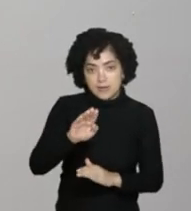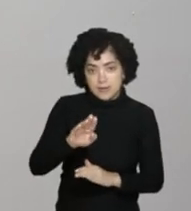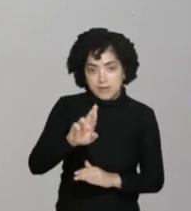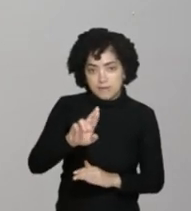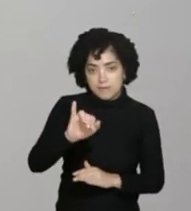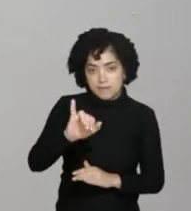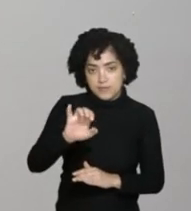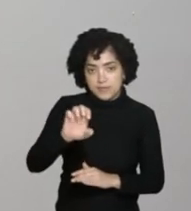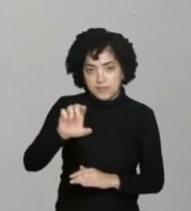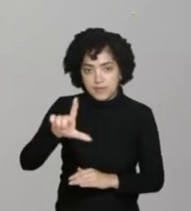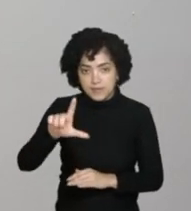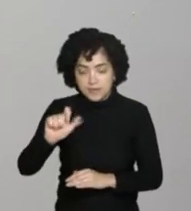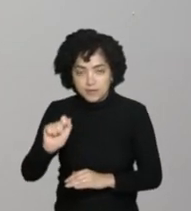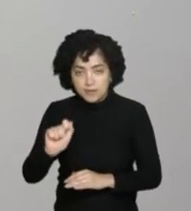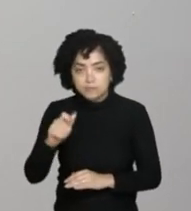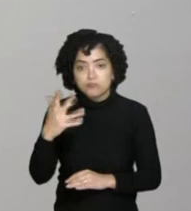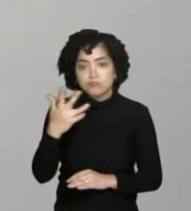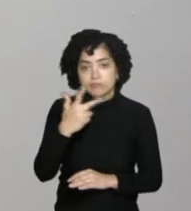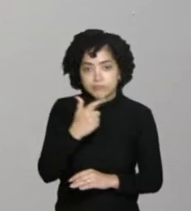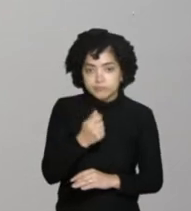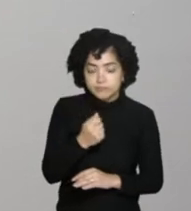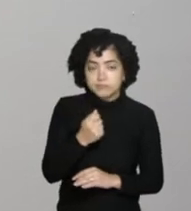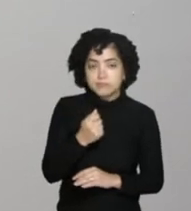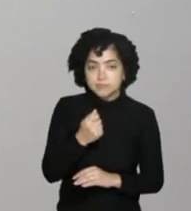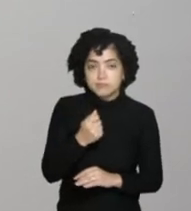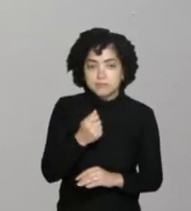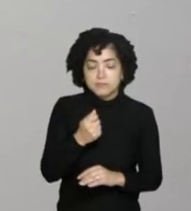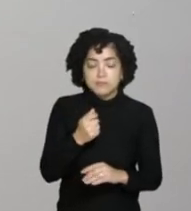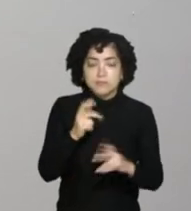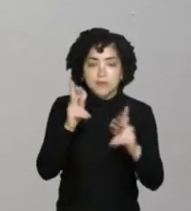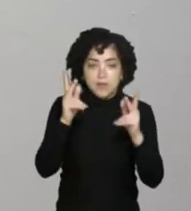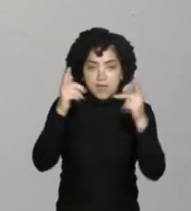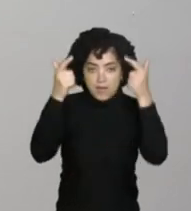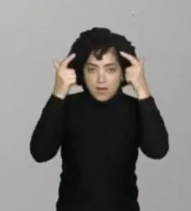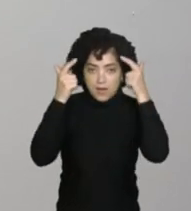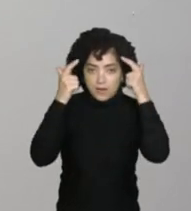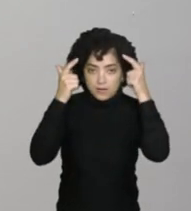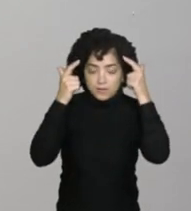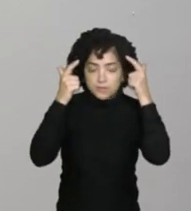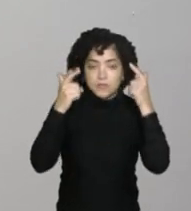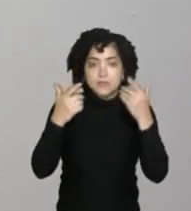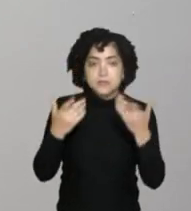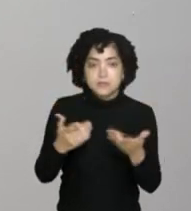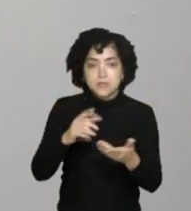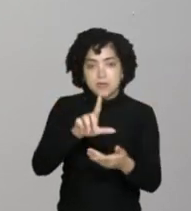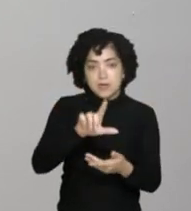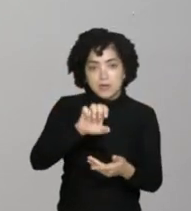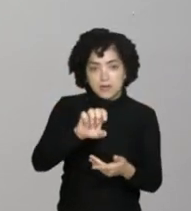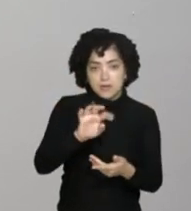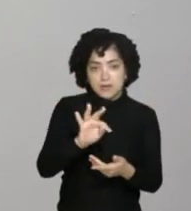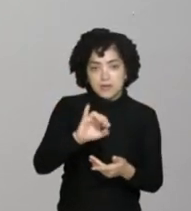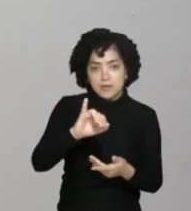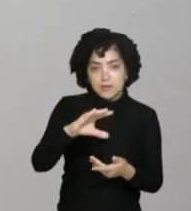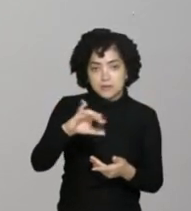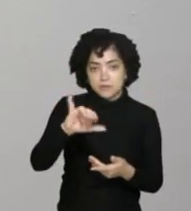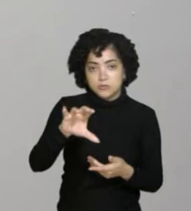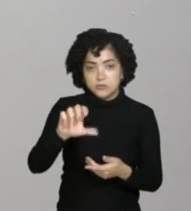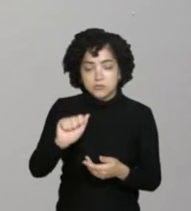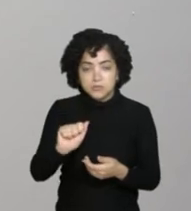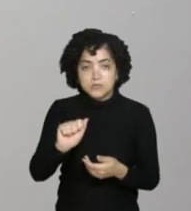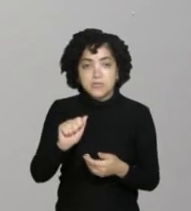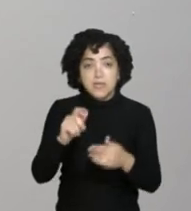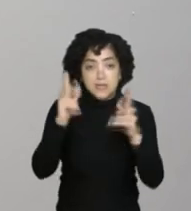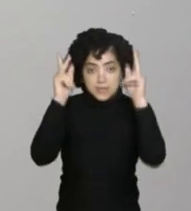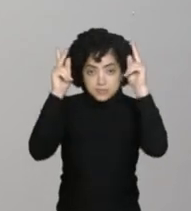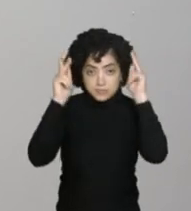Beneta. Olha só, a rainha é a Della Beneta, a Letícia. E uma das princesas também